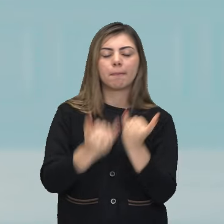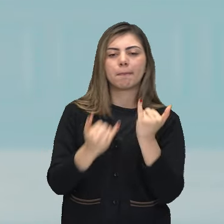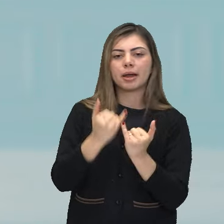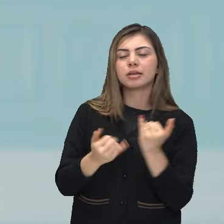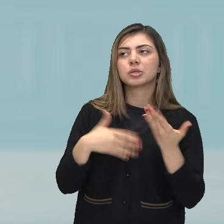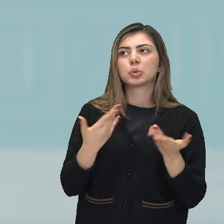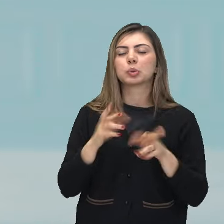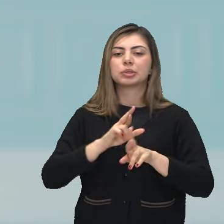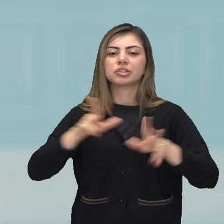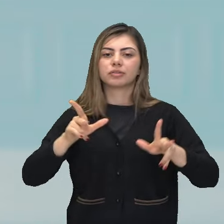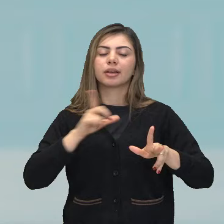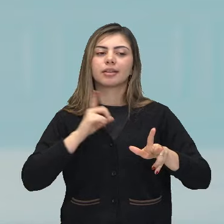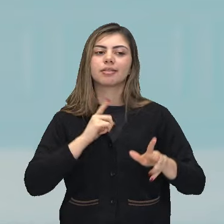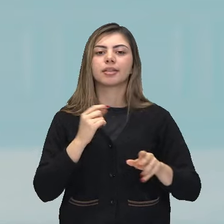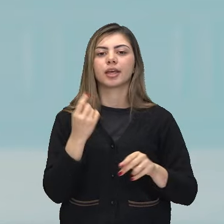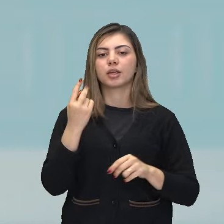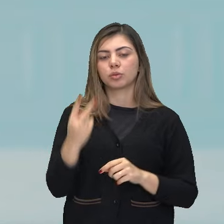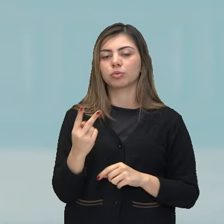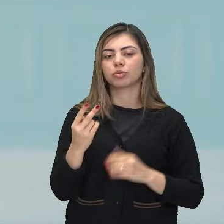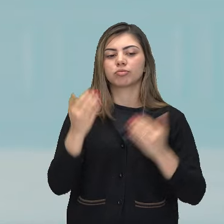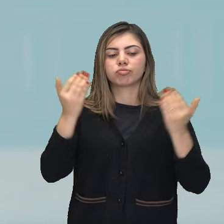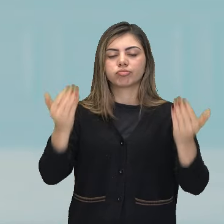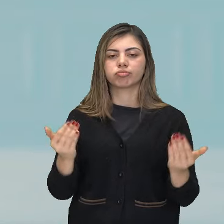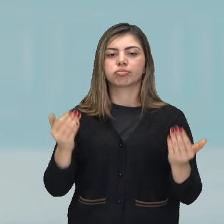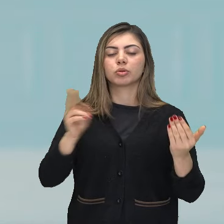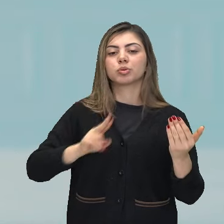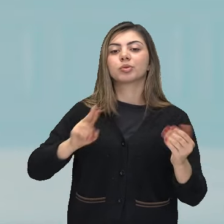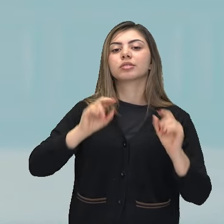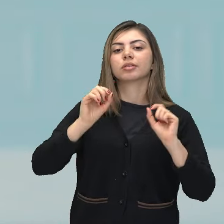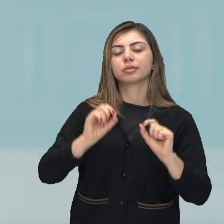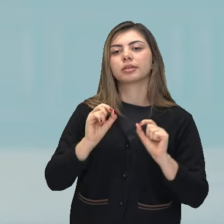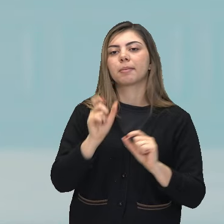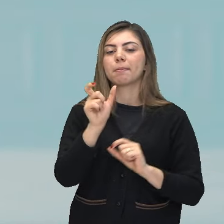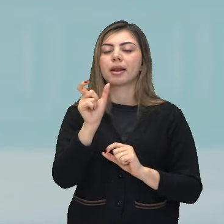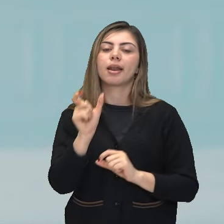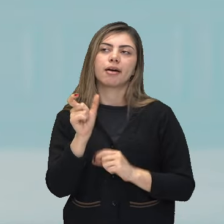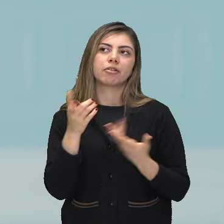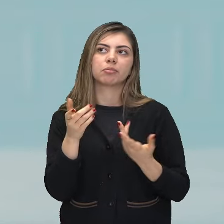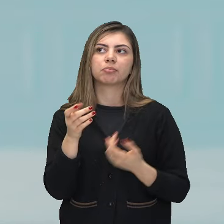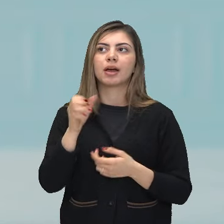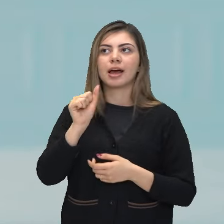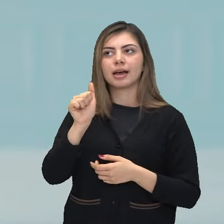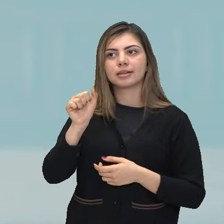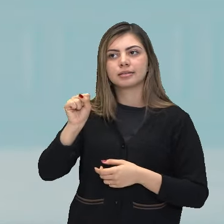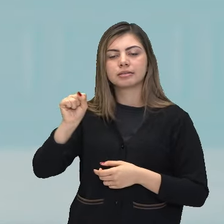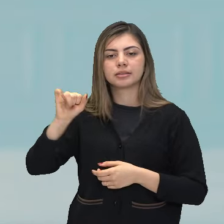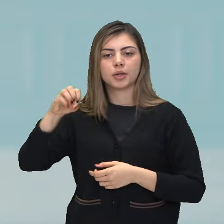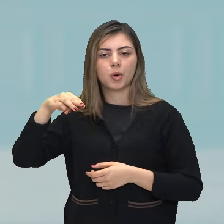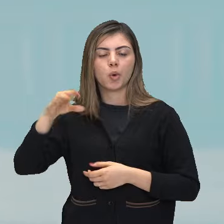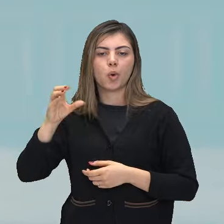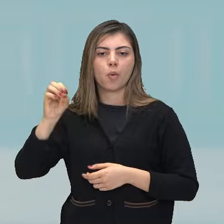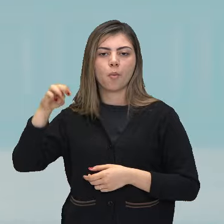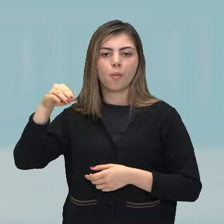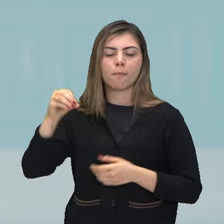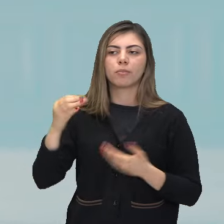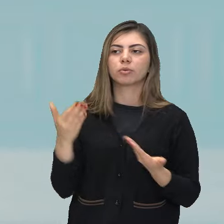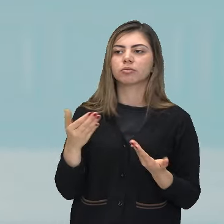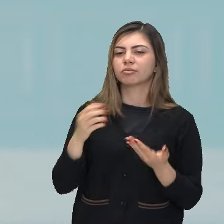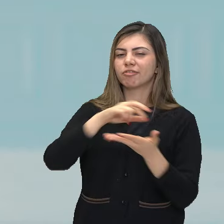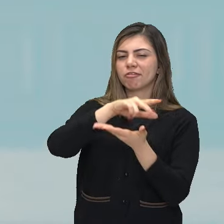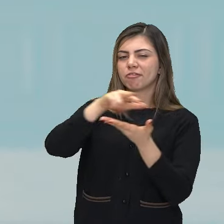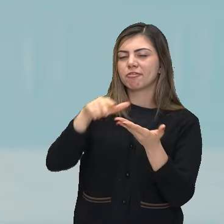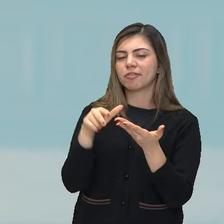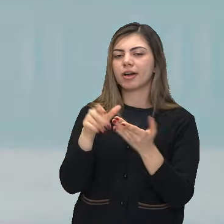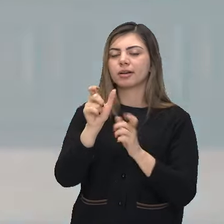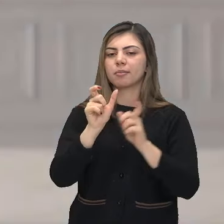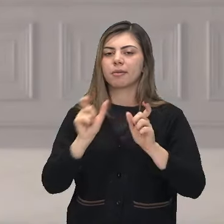diferença entre dois elementos geralmente utilizando termos Como assim como tal qual como entre